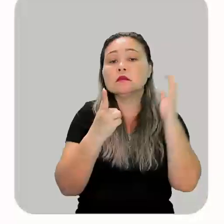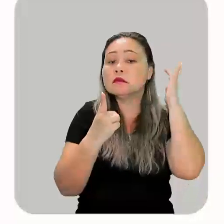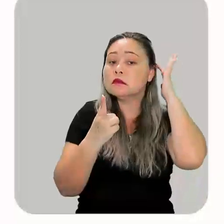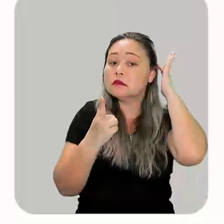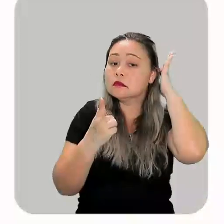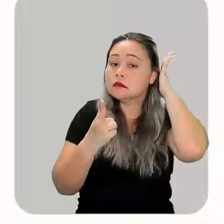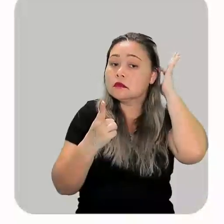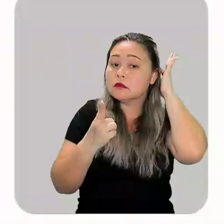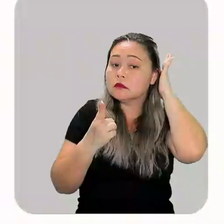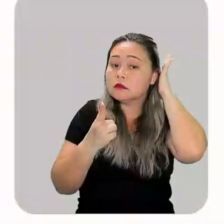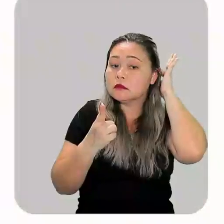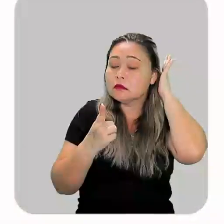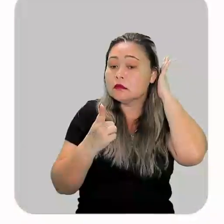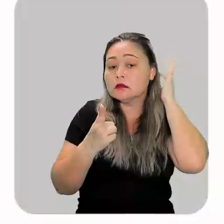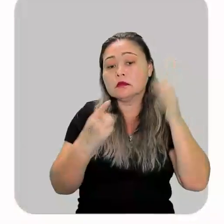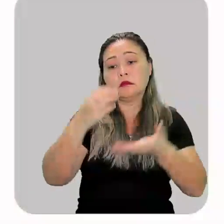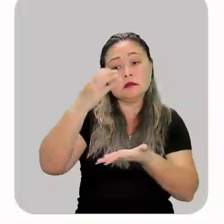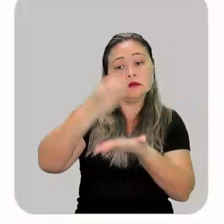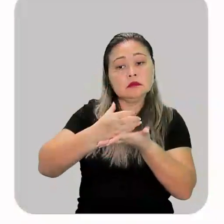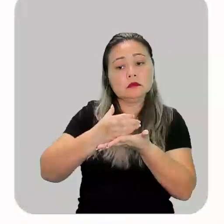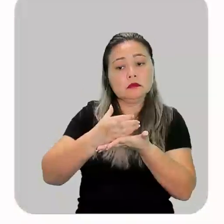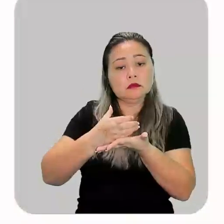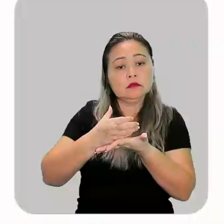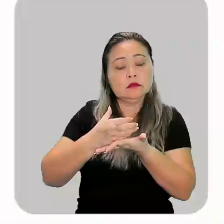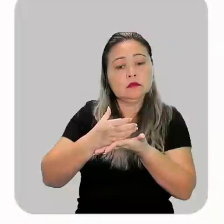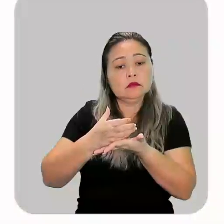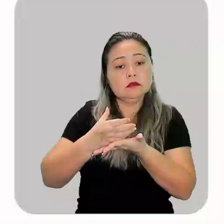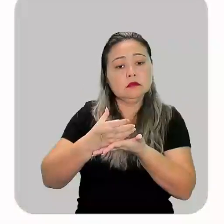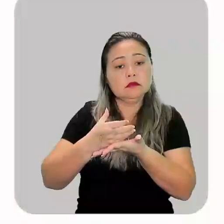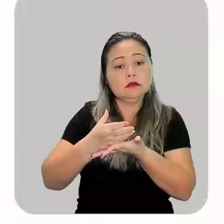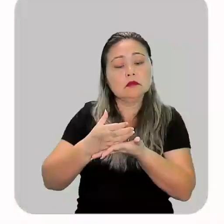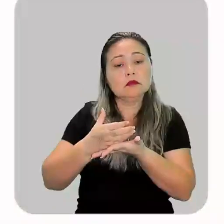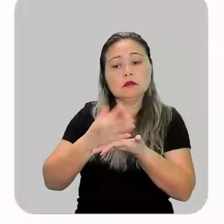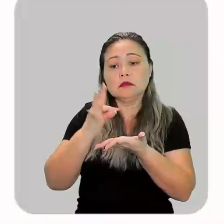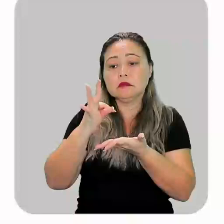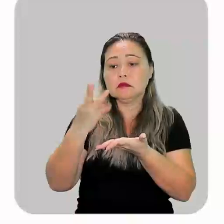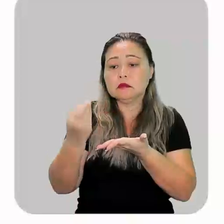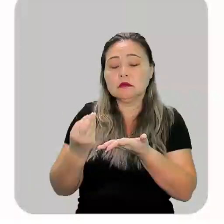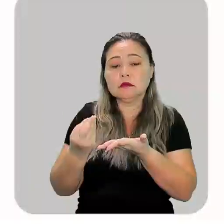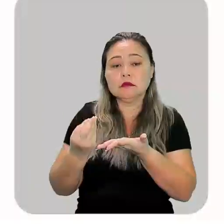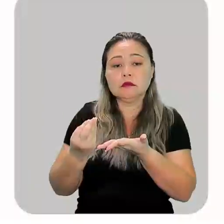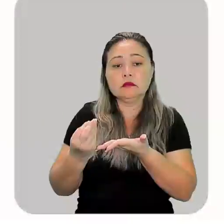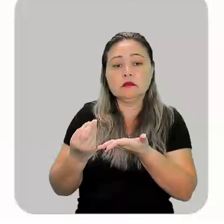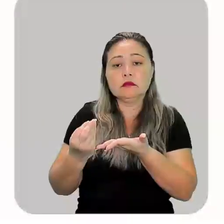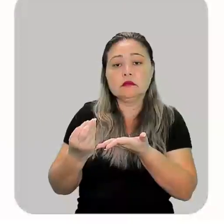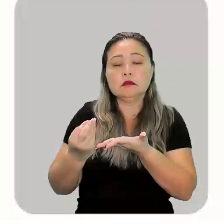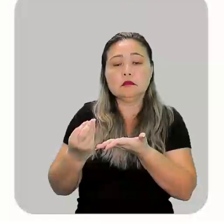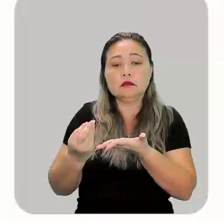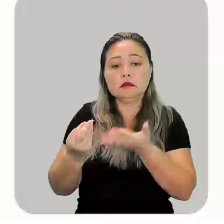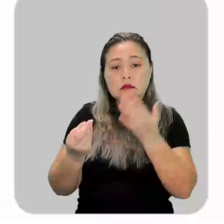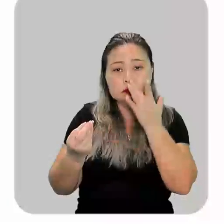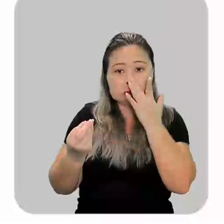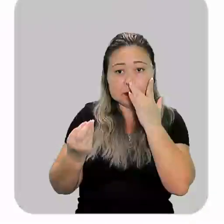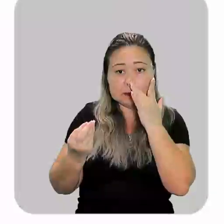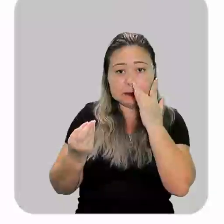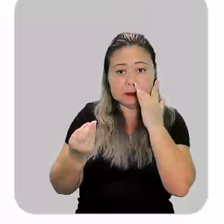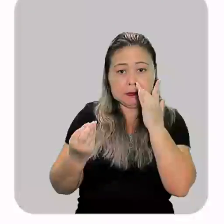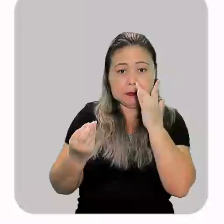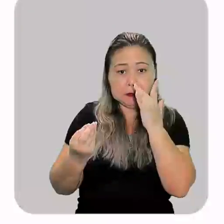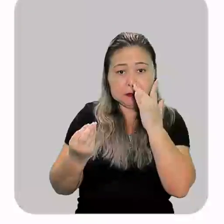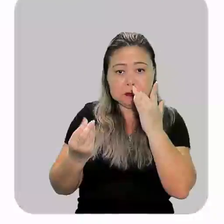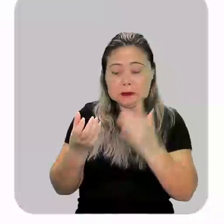a gente tem o volume do copo, né? Então já vamos colocar aqui esse é o do copo, né? Ele tem quanto? Volta aqui, 3,